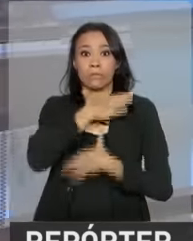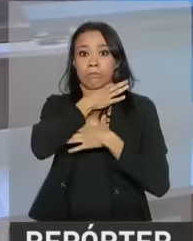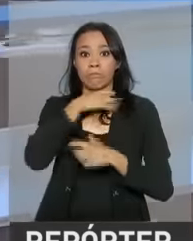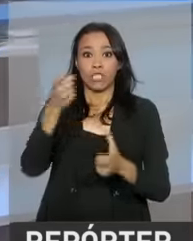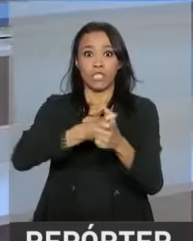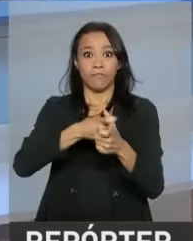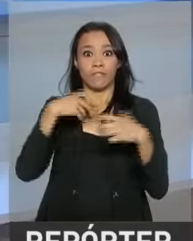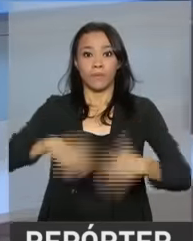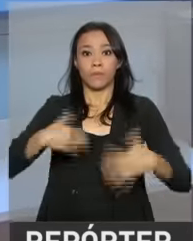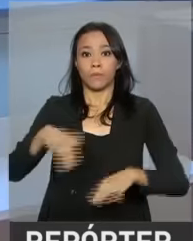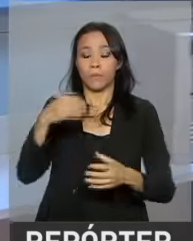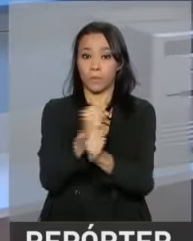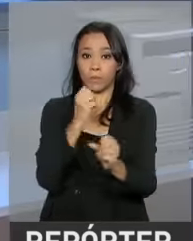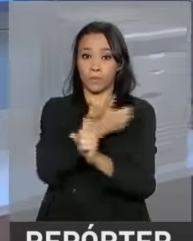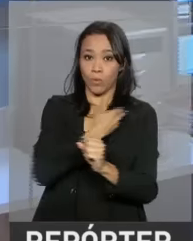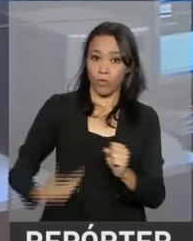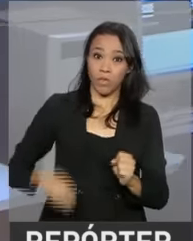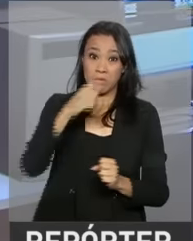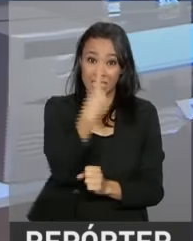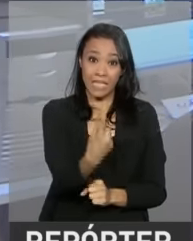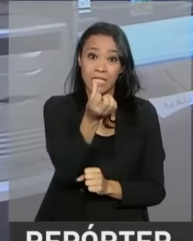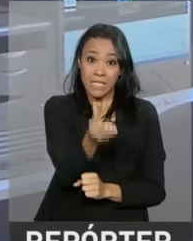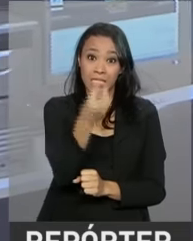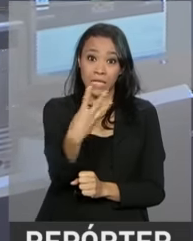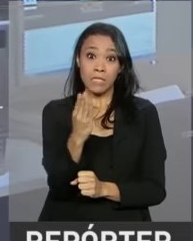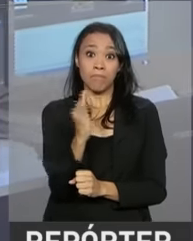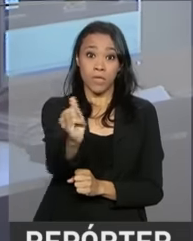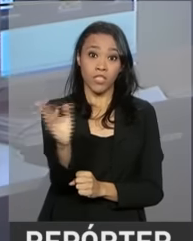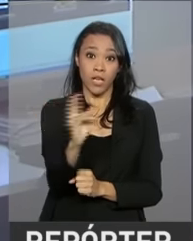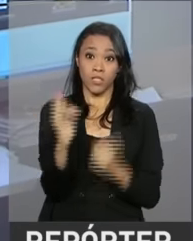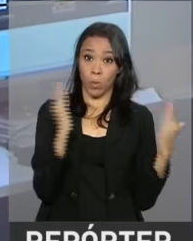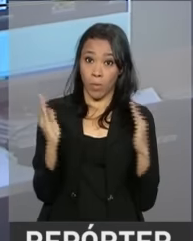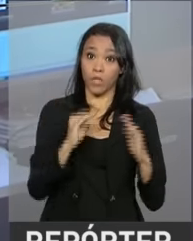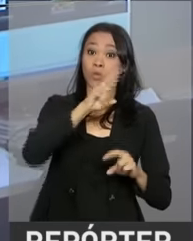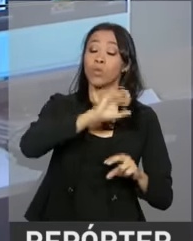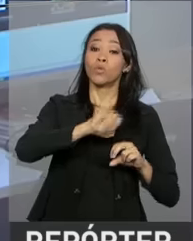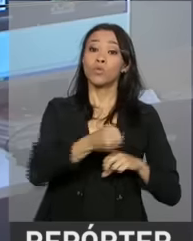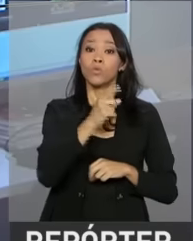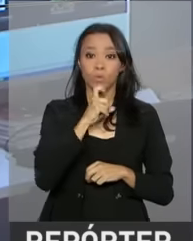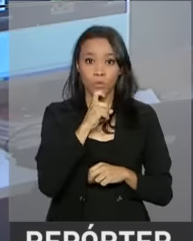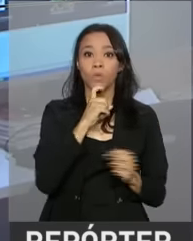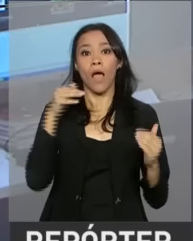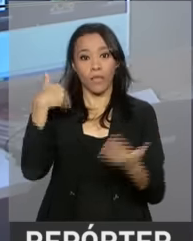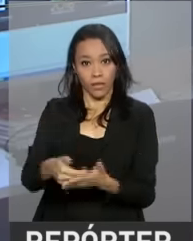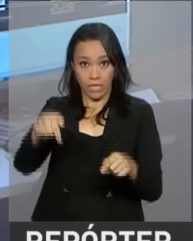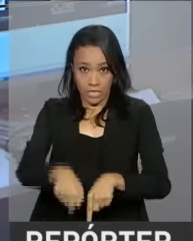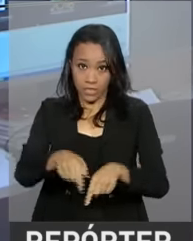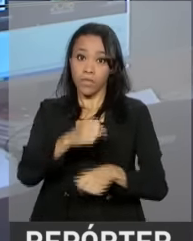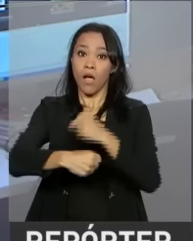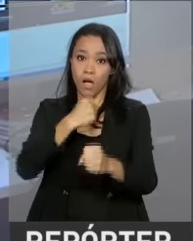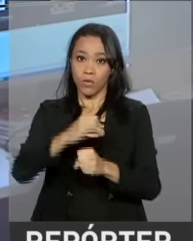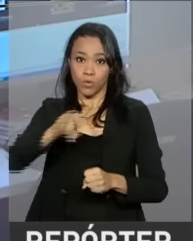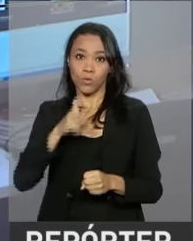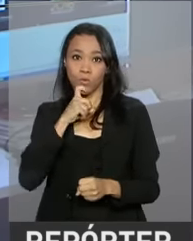governo chegou a 16 163 bilhões de reais entre julho do ano passado e julho deste ano o balanço foi divulgado pela